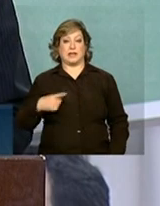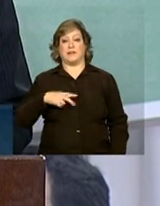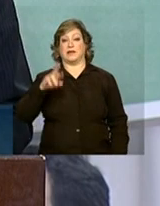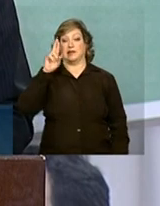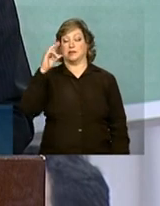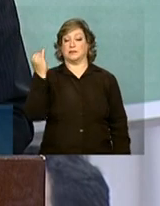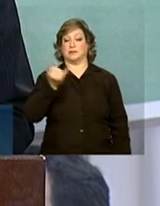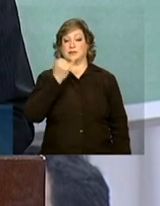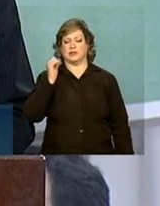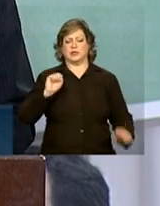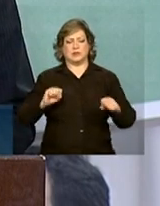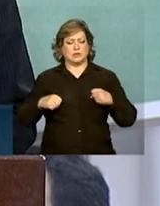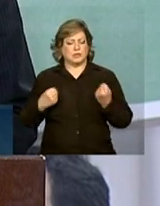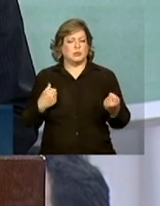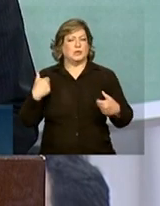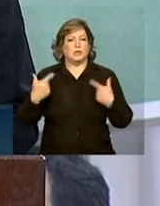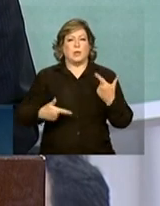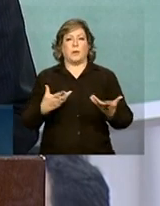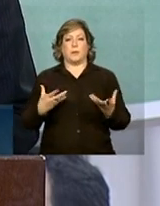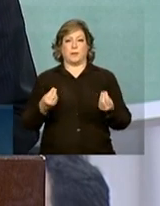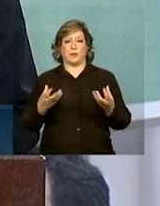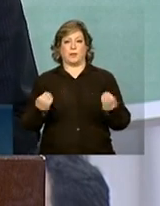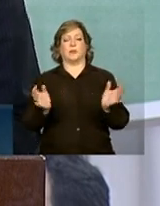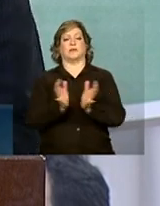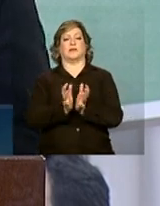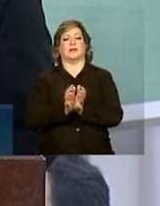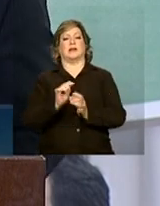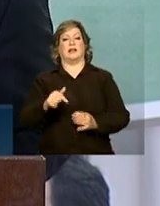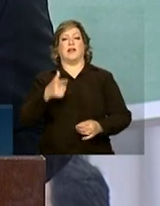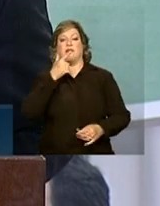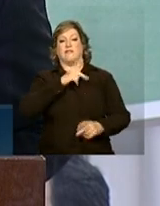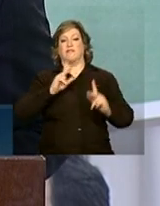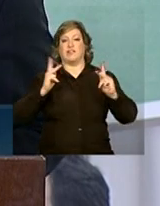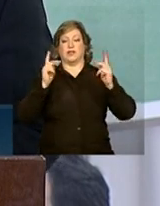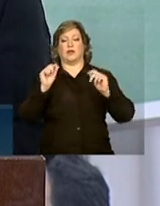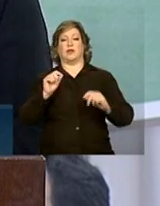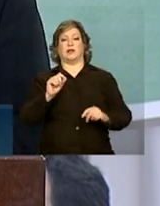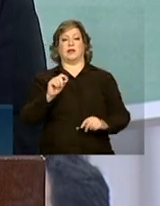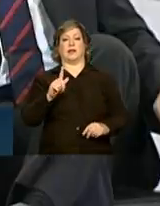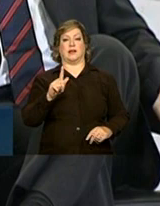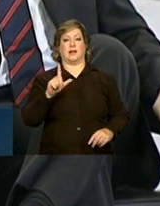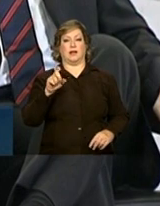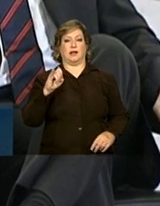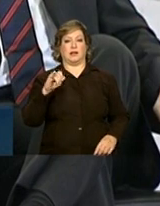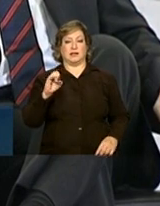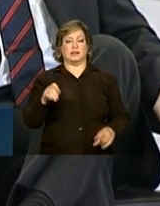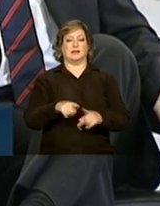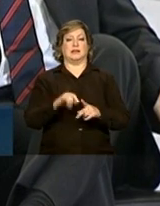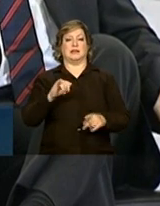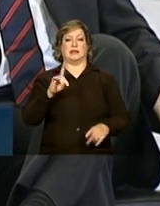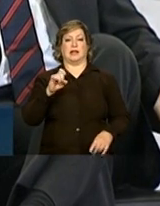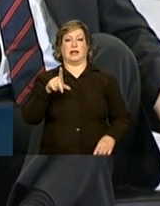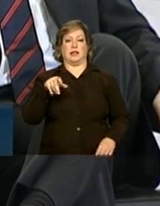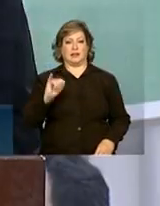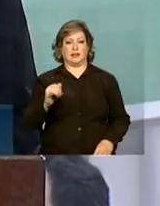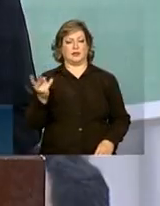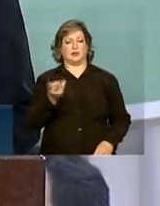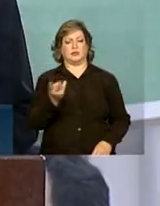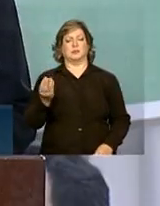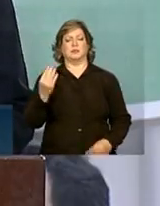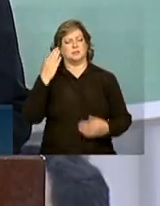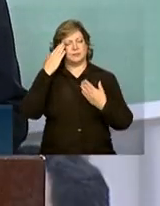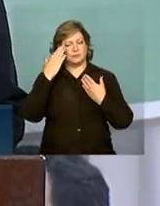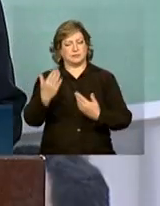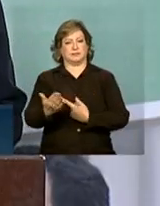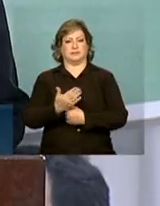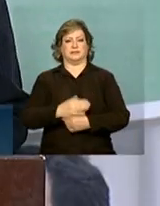nesse programa, se dedicaram muito e fazem parte dessa vitória, a Gleisi Hoffmann e a Idelis Salvatti, que foram fundamentais. Muito